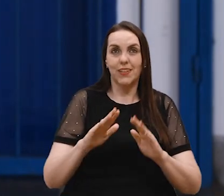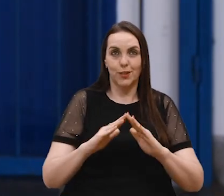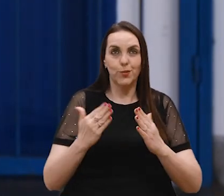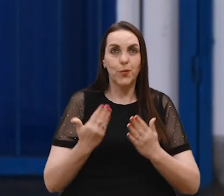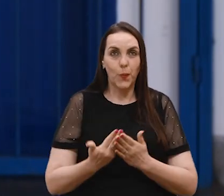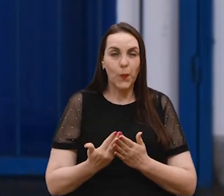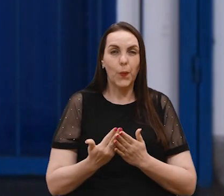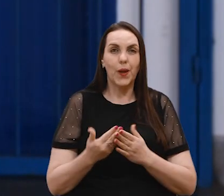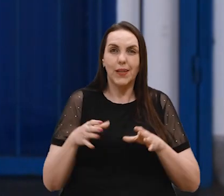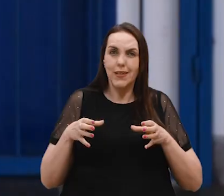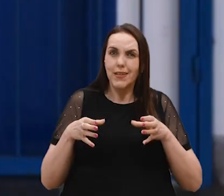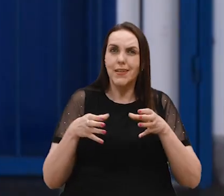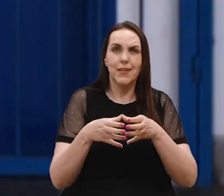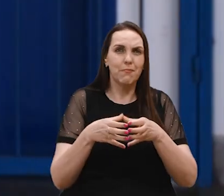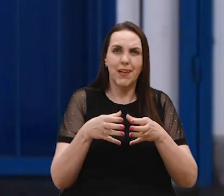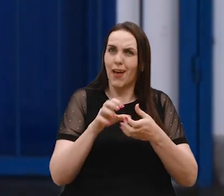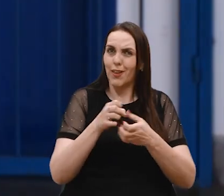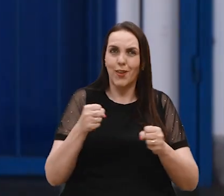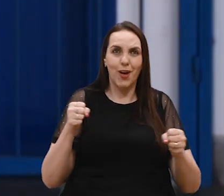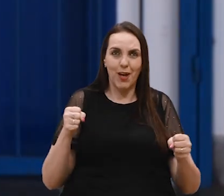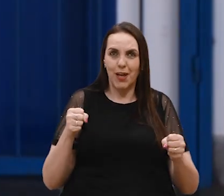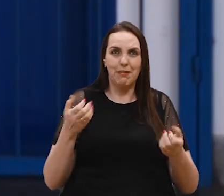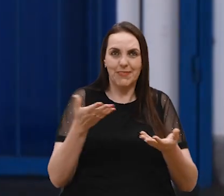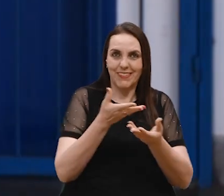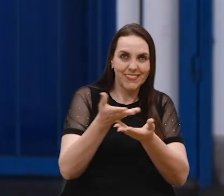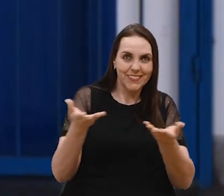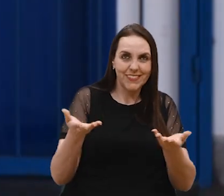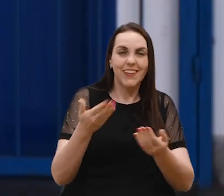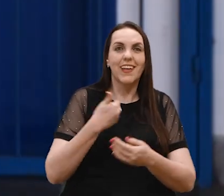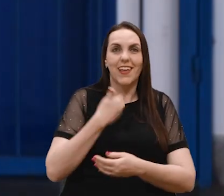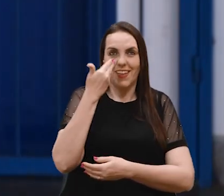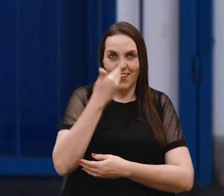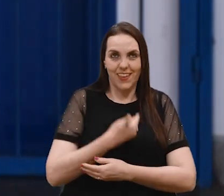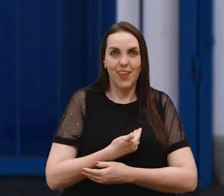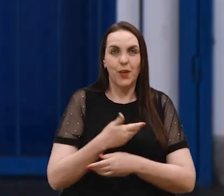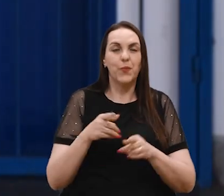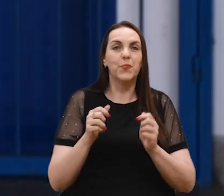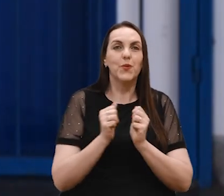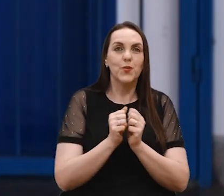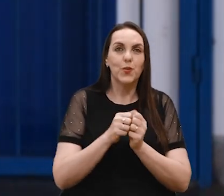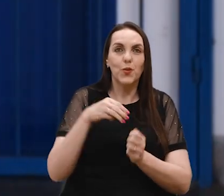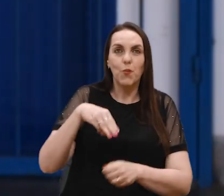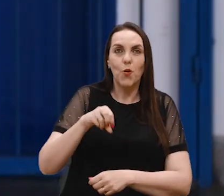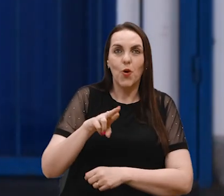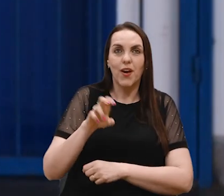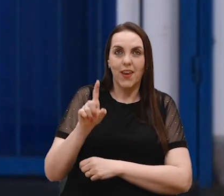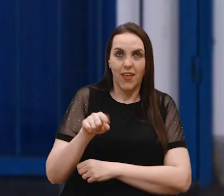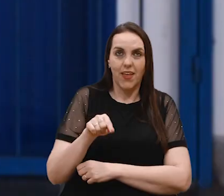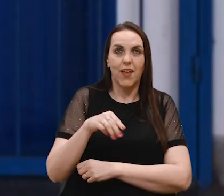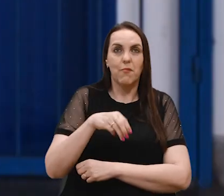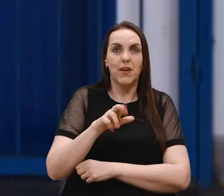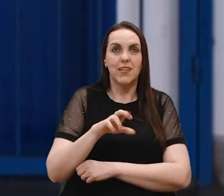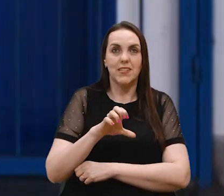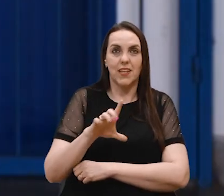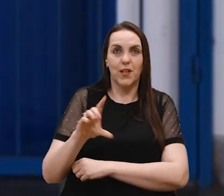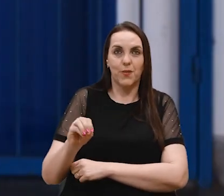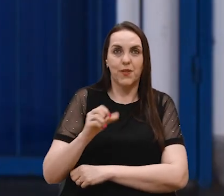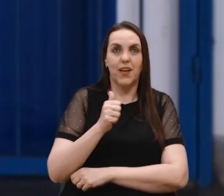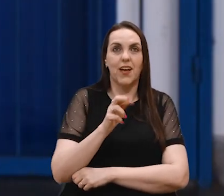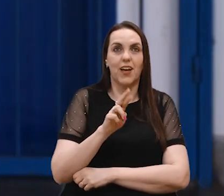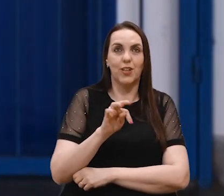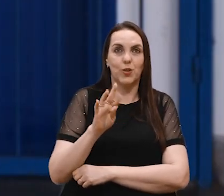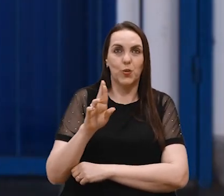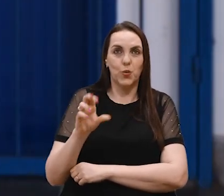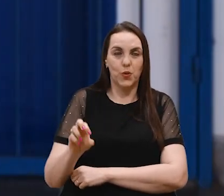Weber, gente, com uma equipe enorme, tá? Enorme. Eu estou aqui com o Moré, com o Marcelo, com o Arthur e com a Marliva,